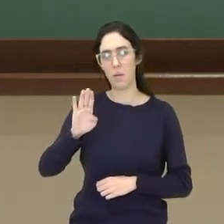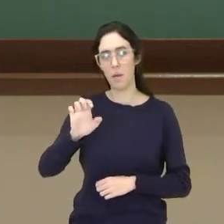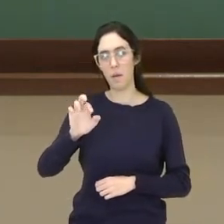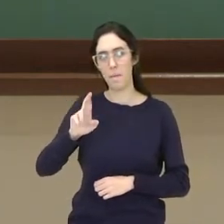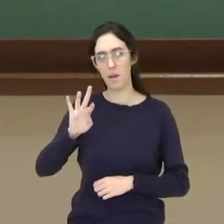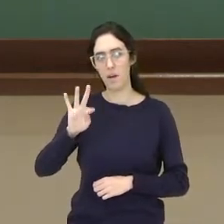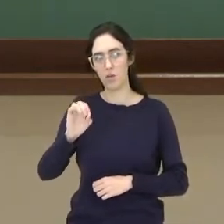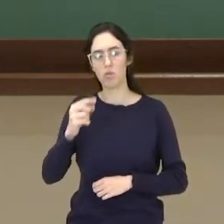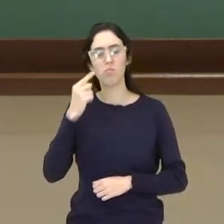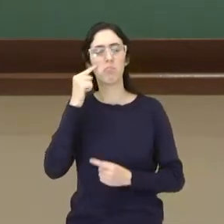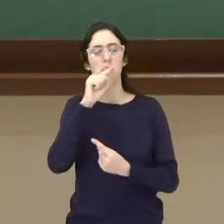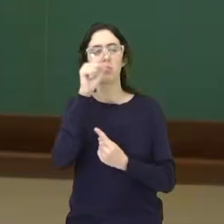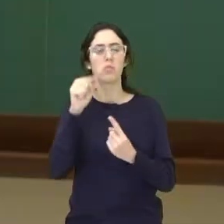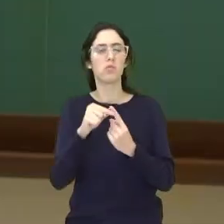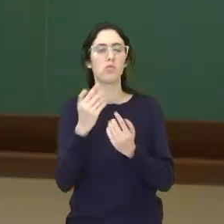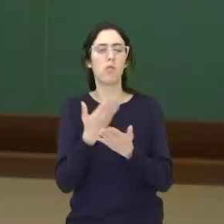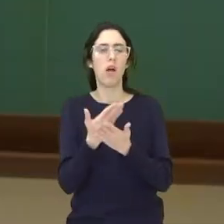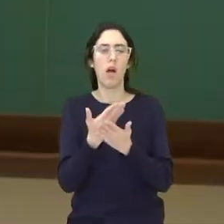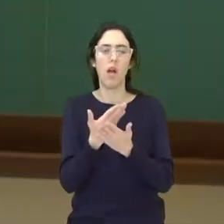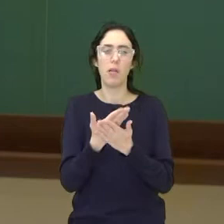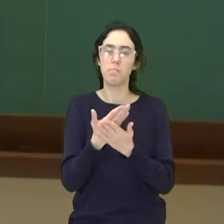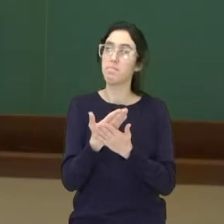aula de hoje.